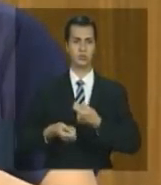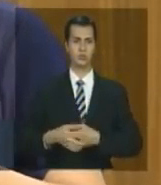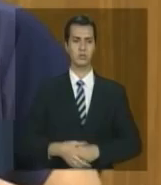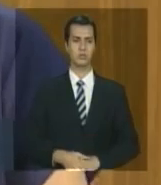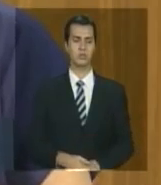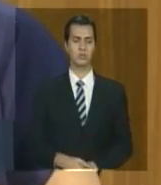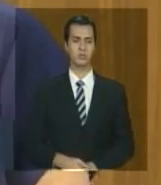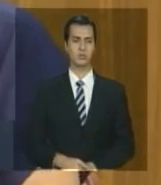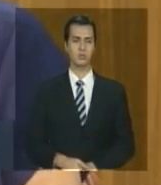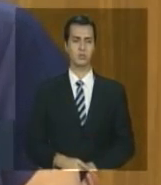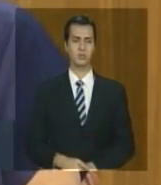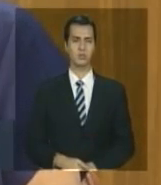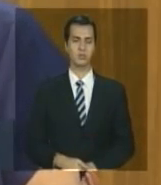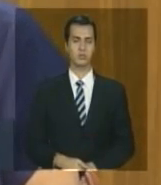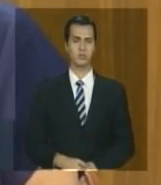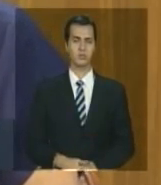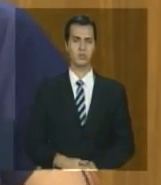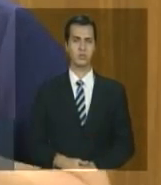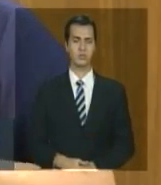Em paralelo e no contexto